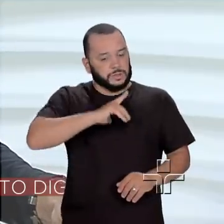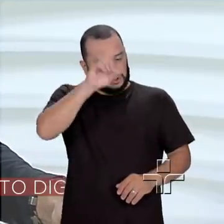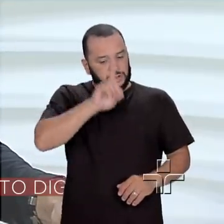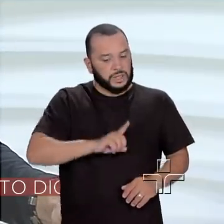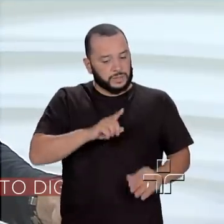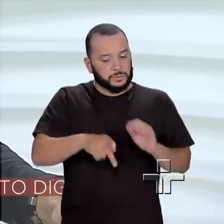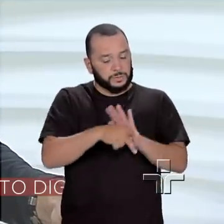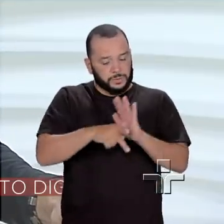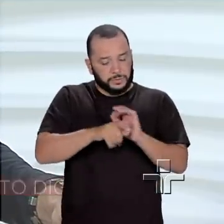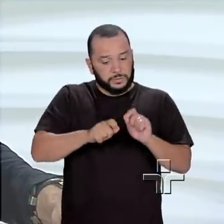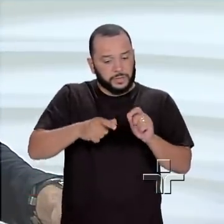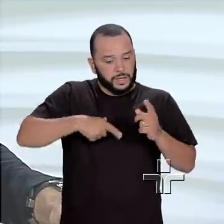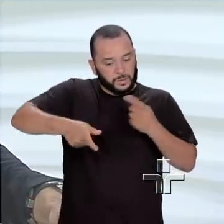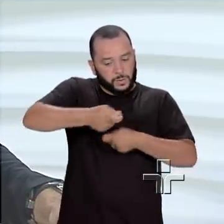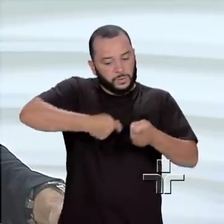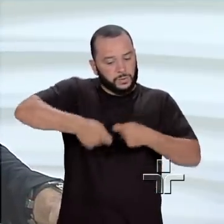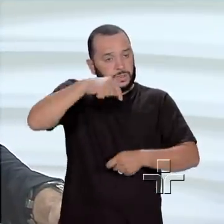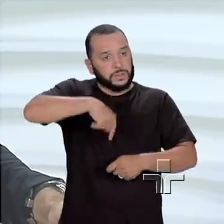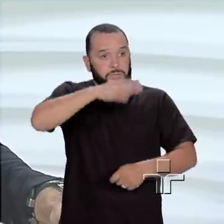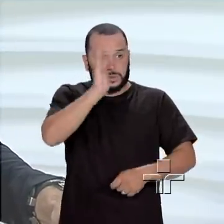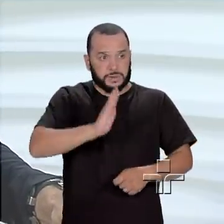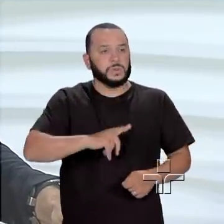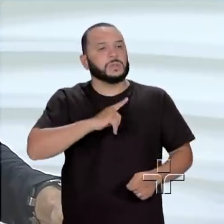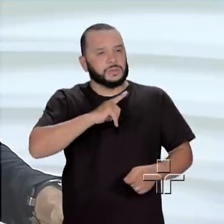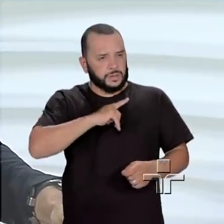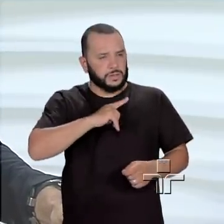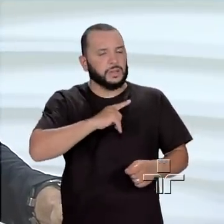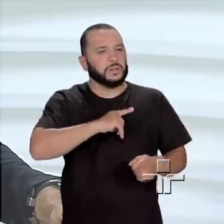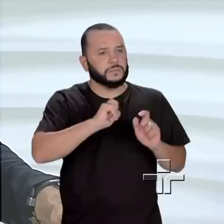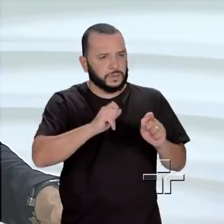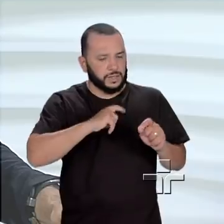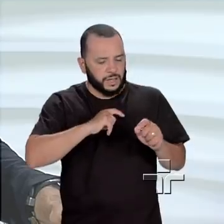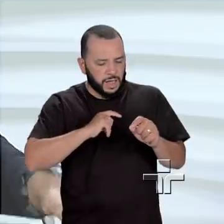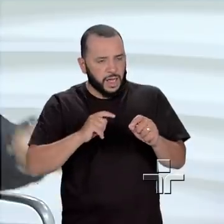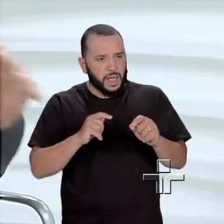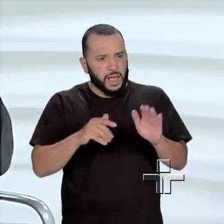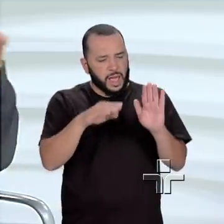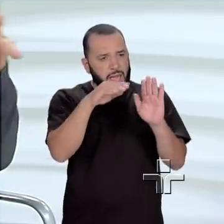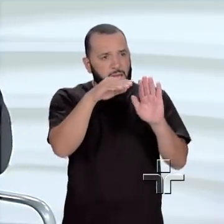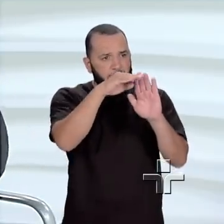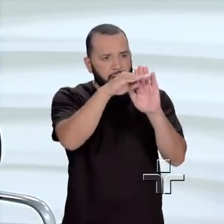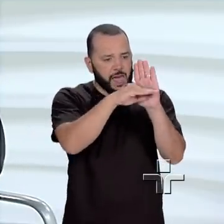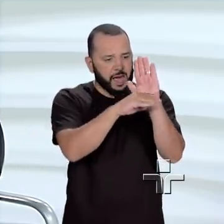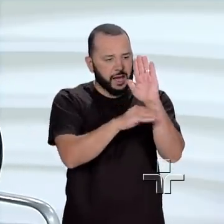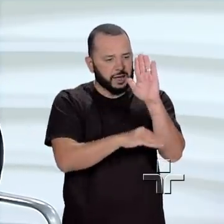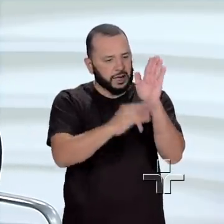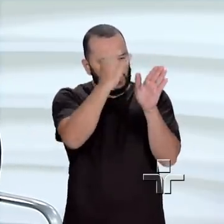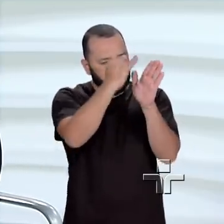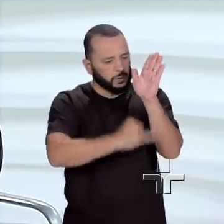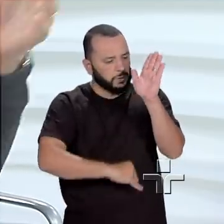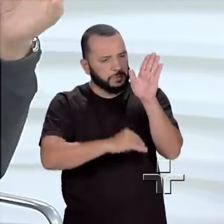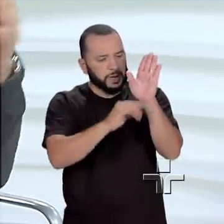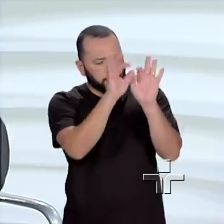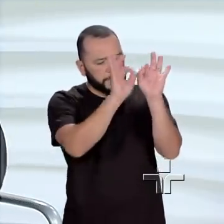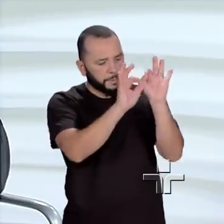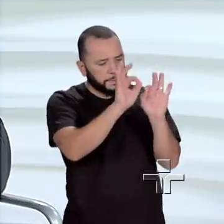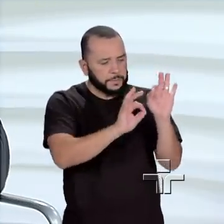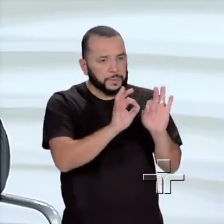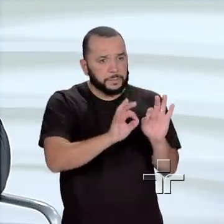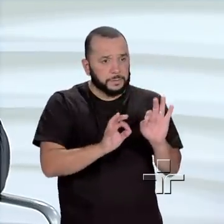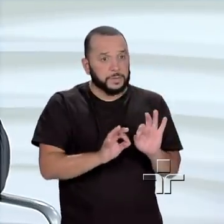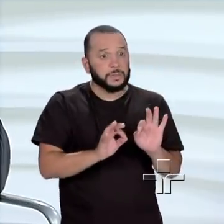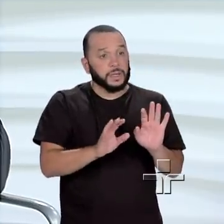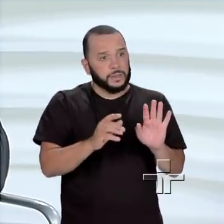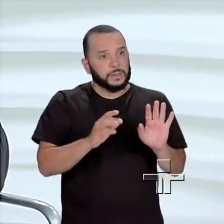atrás, há mais de meia década, e ele fez um termo de ajuste de conduta sobre como era que ele devia tratar dados de usuários. E ele, obviamente,